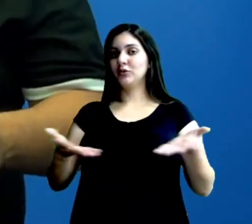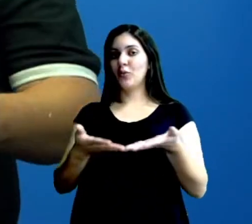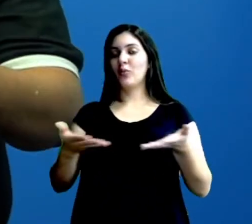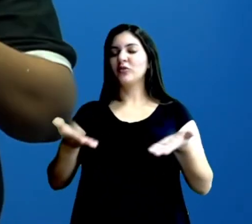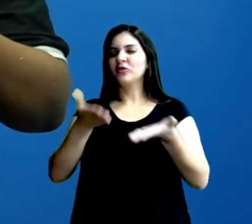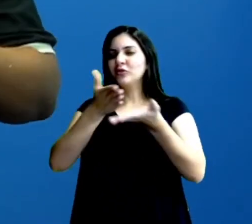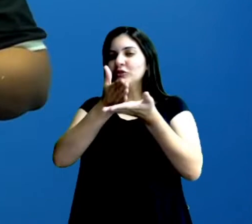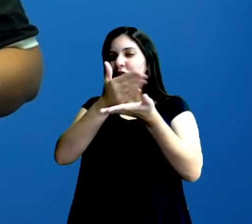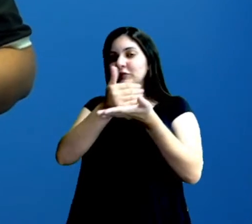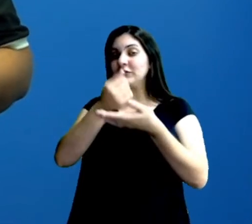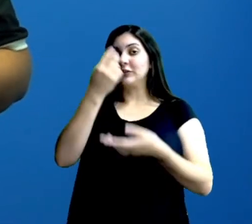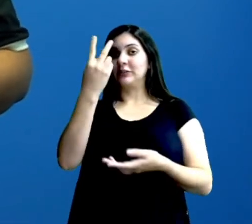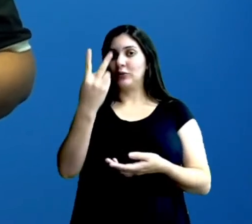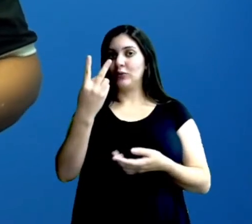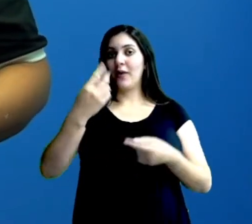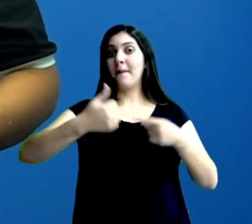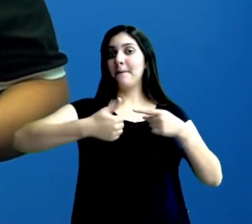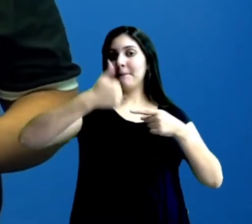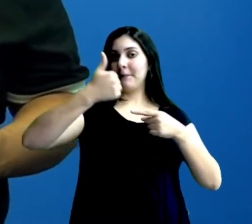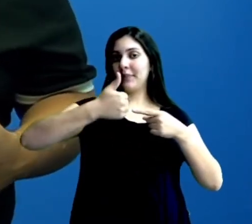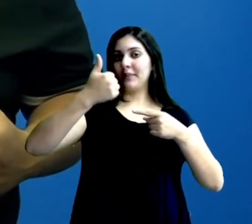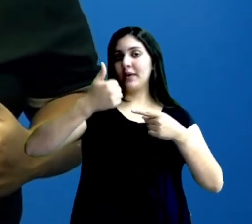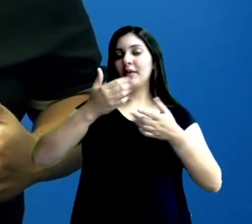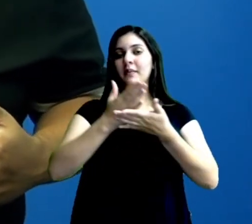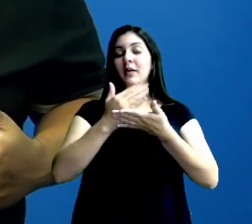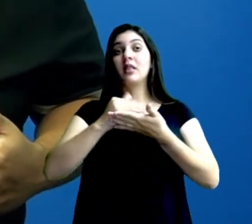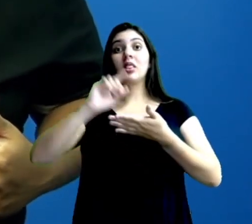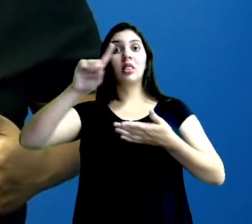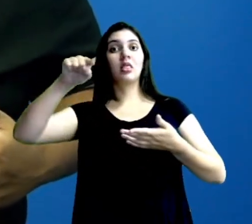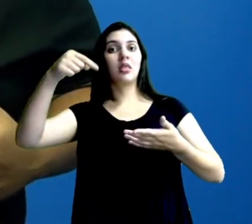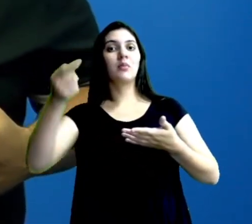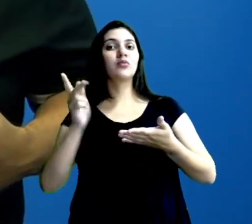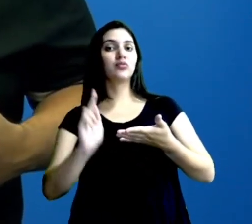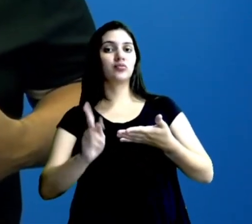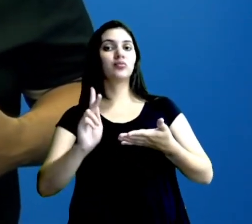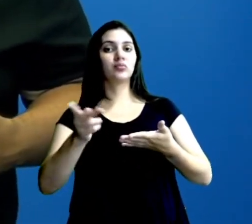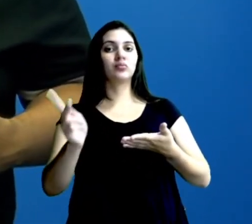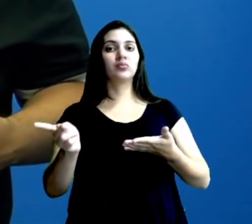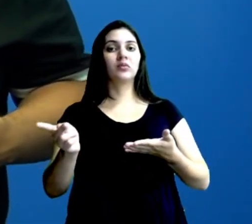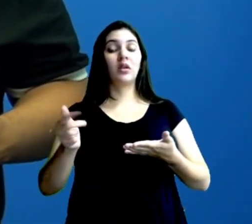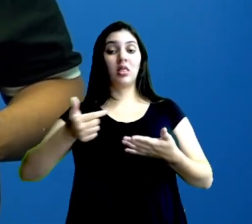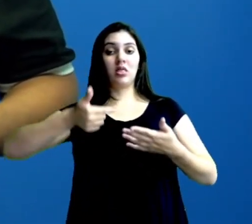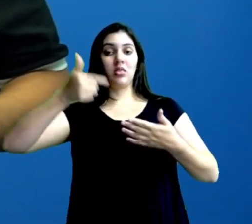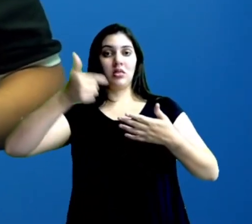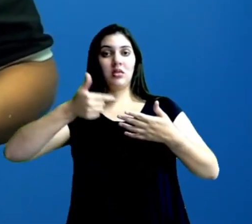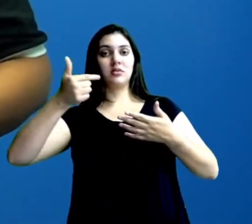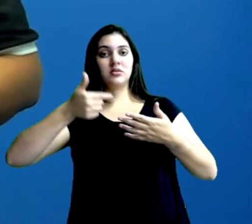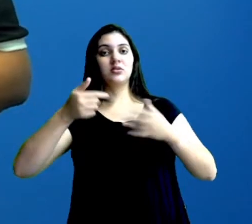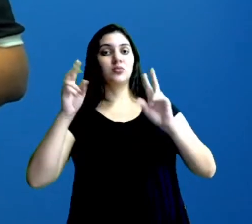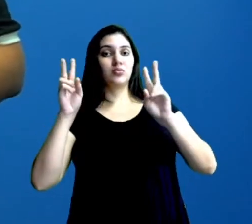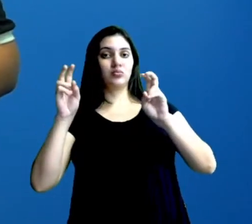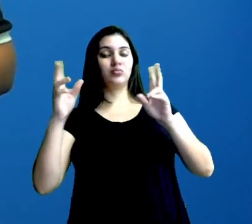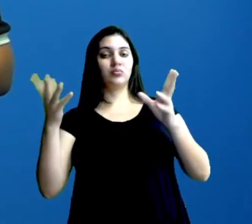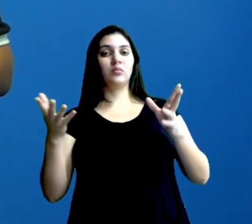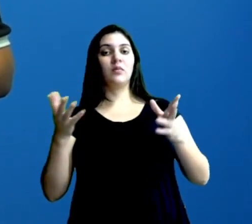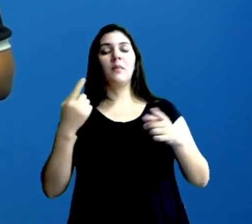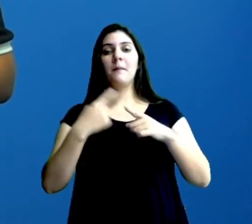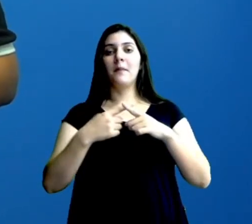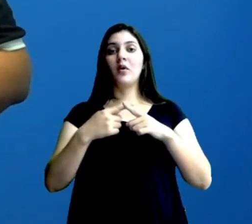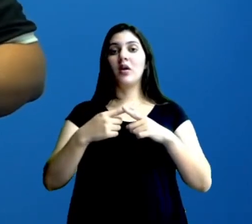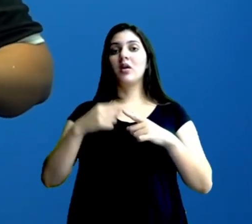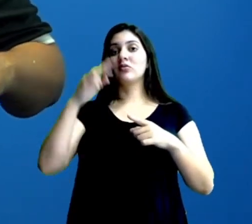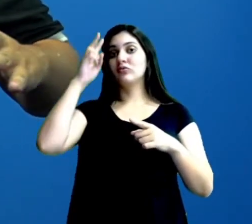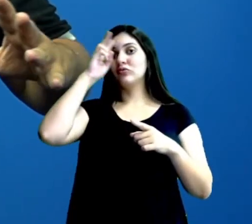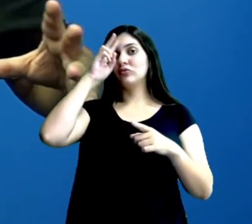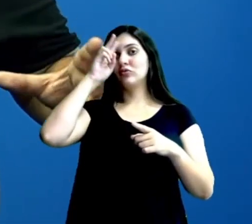dois. Essa vai ser a primeira parte e depois continuaremos na segunda parte, tá bom? Porque o conto de fadas